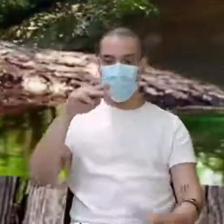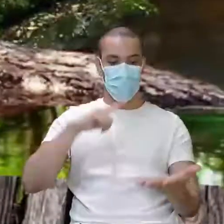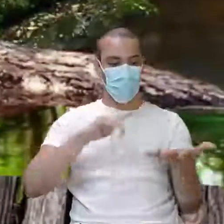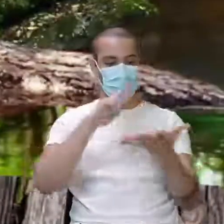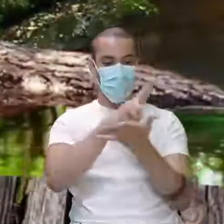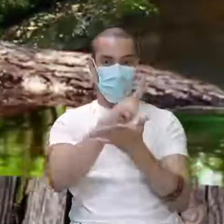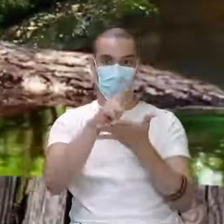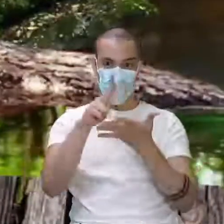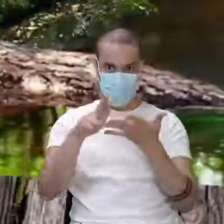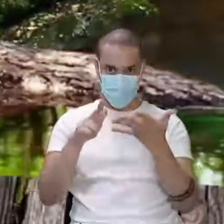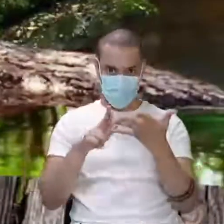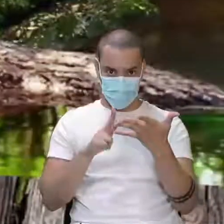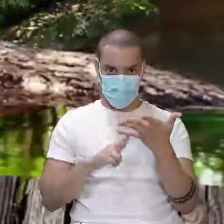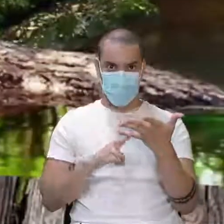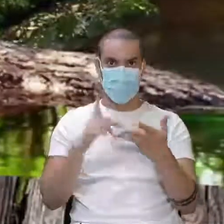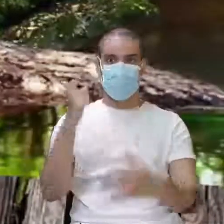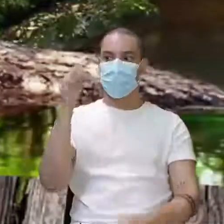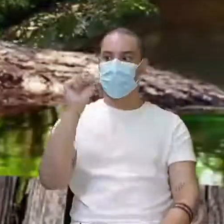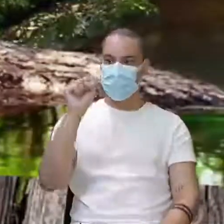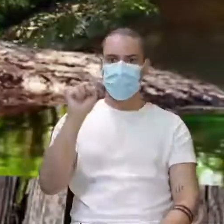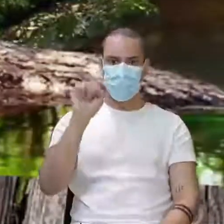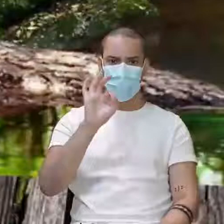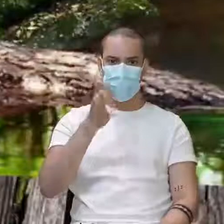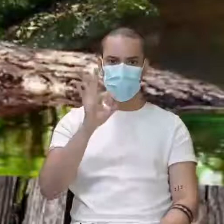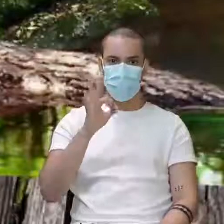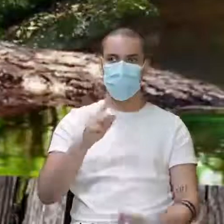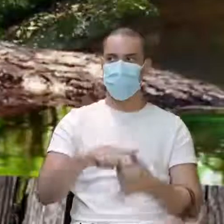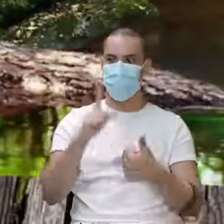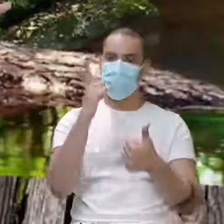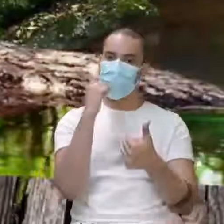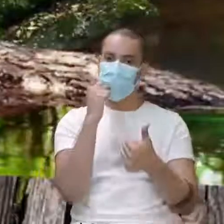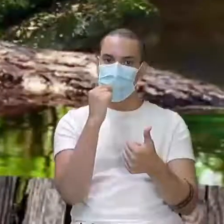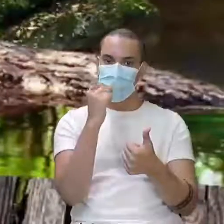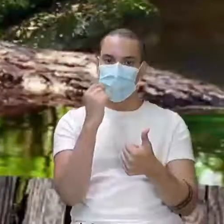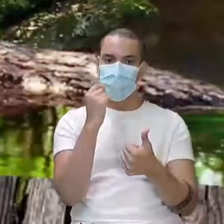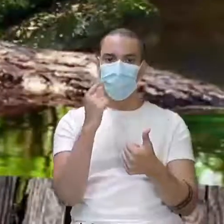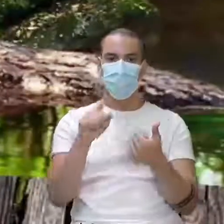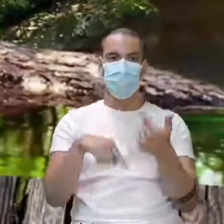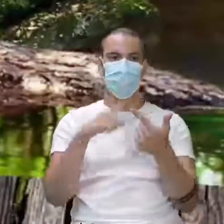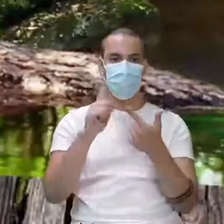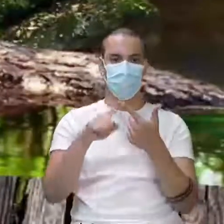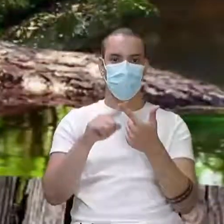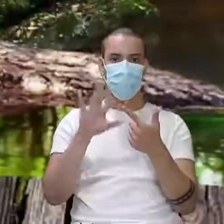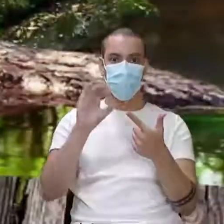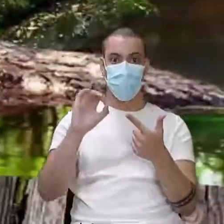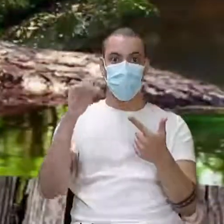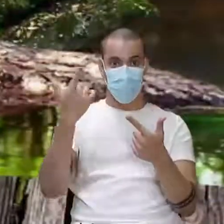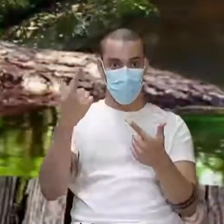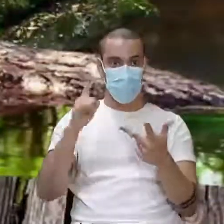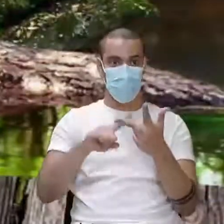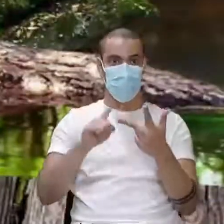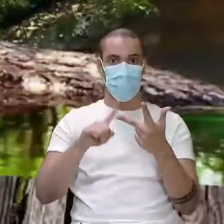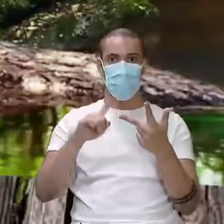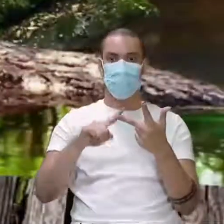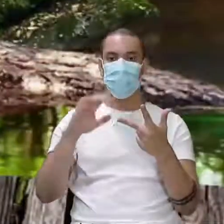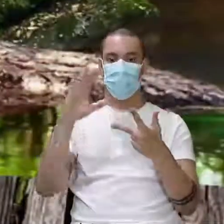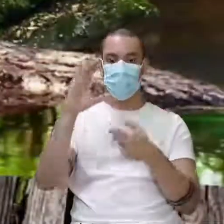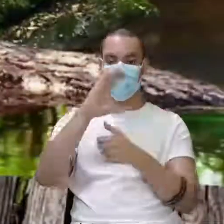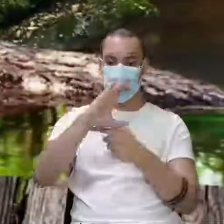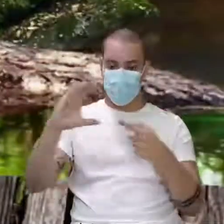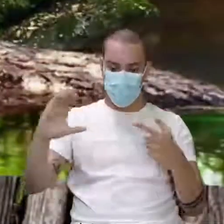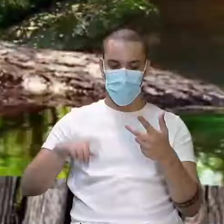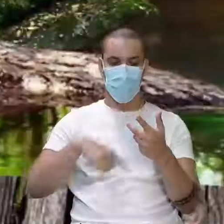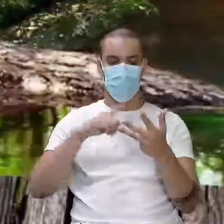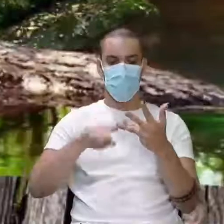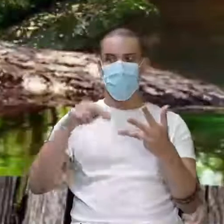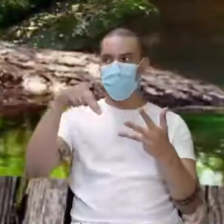vários gases, não é? Água, você tem já o oxigênio, você tem gás carbônio, nitrogênio,